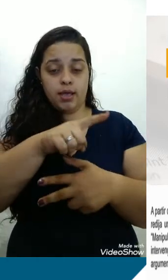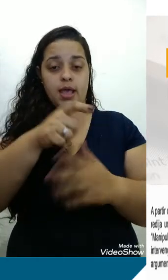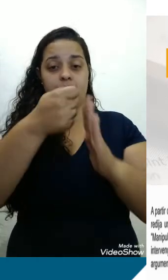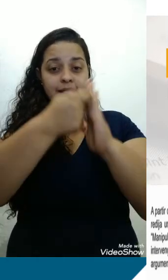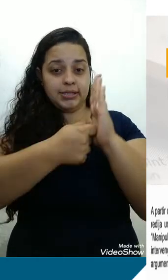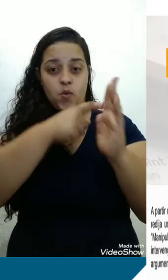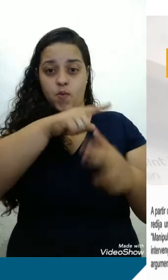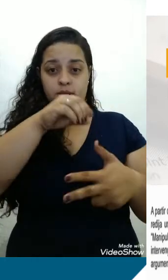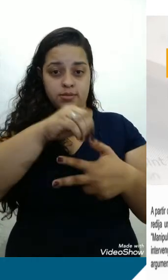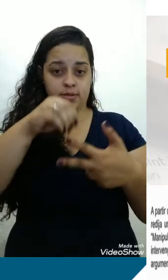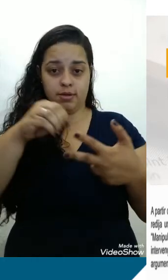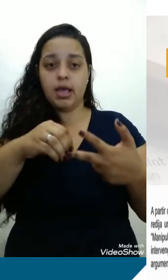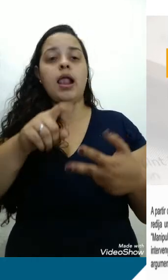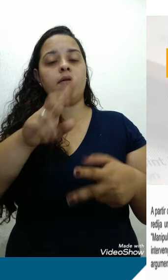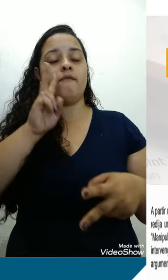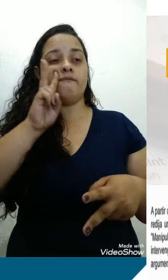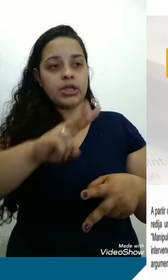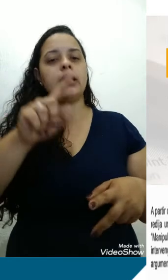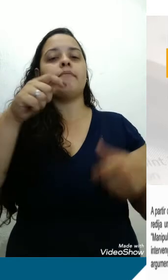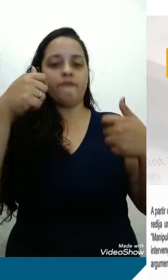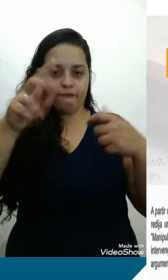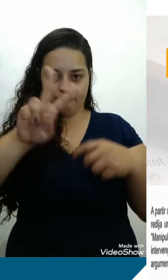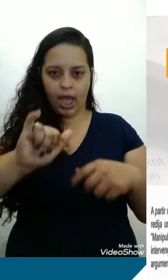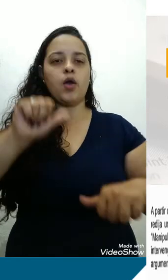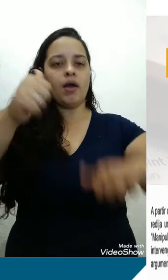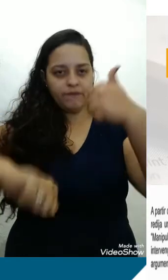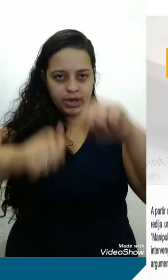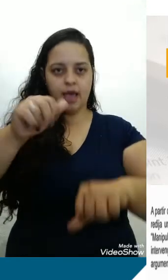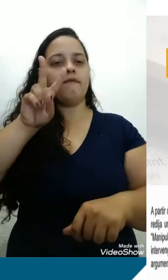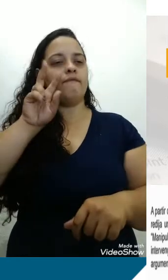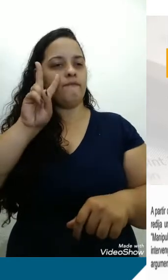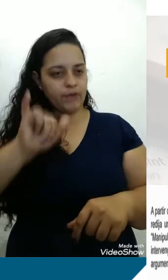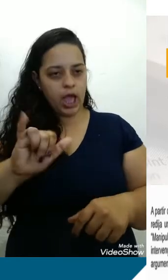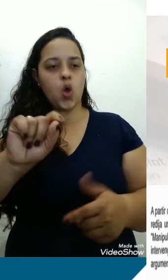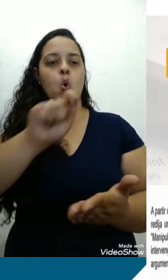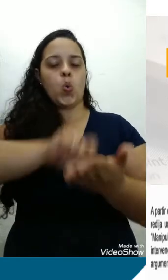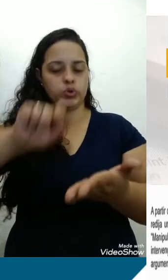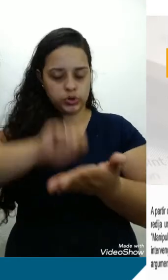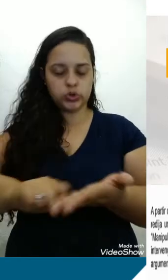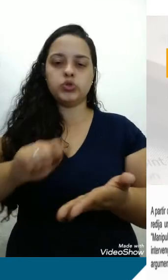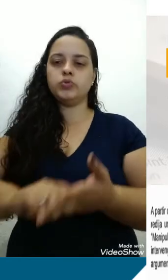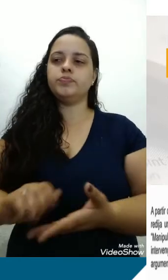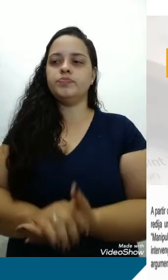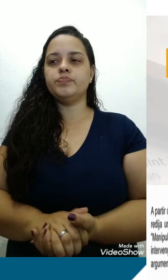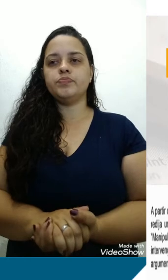está indicando que vai corrigir, que vai avaliar o uso do repertório sociocultural na redação.